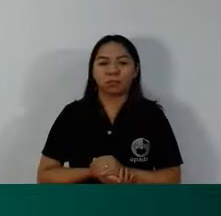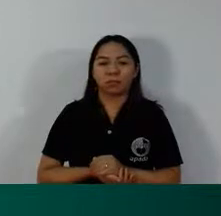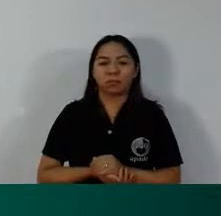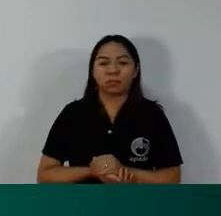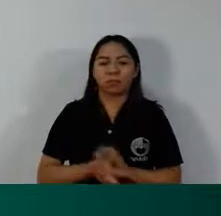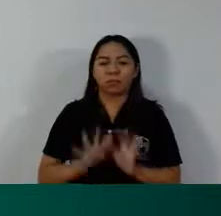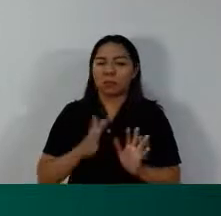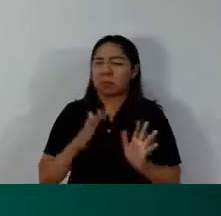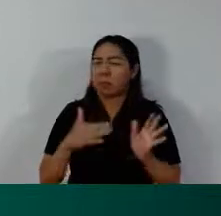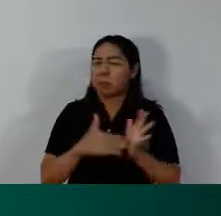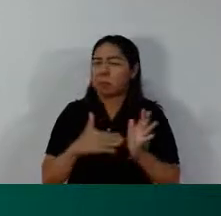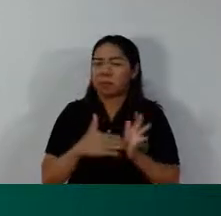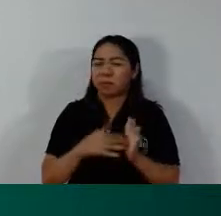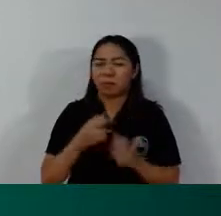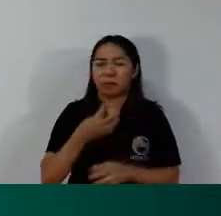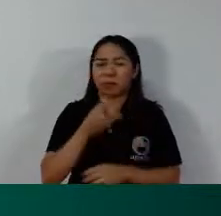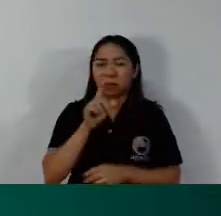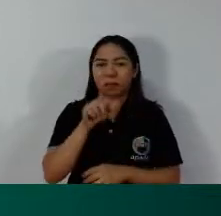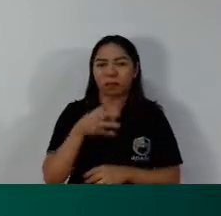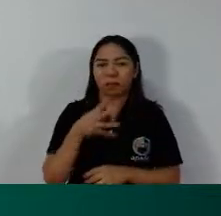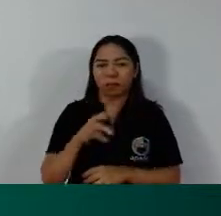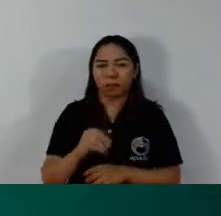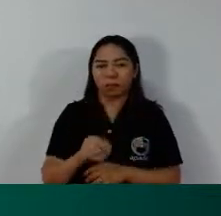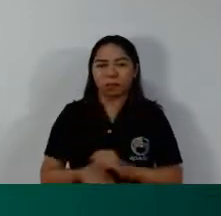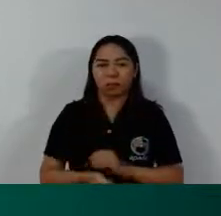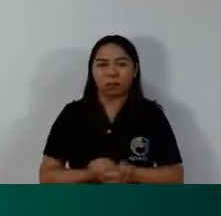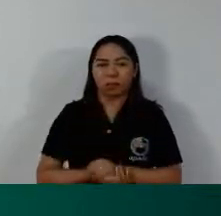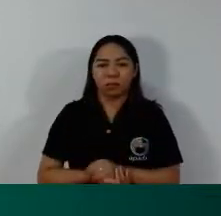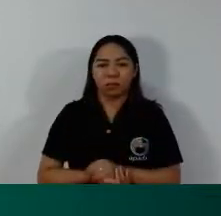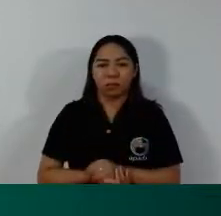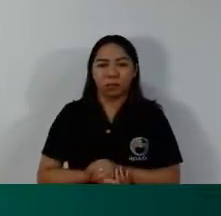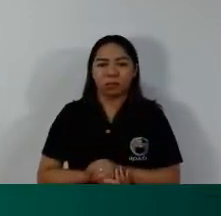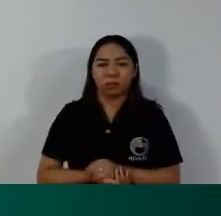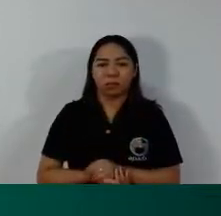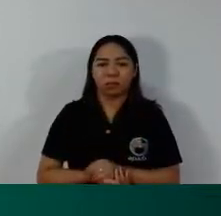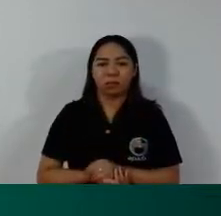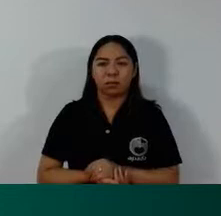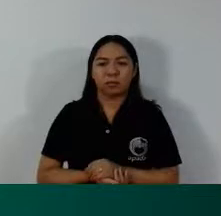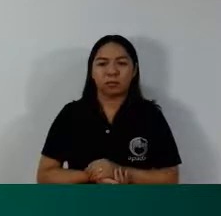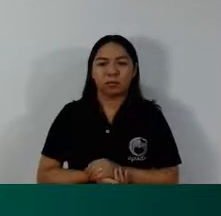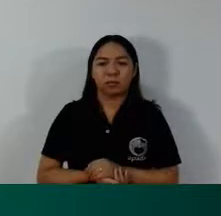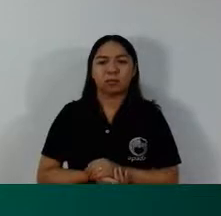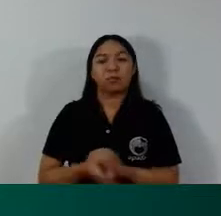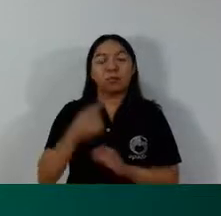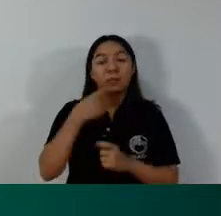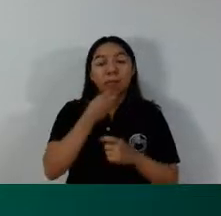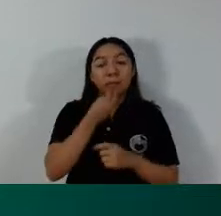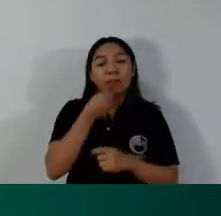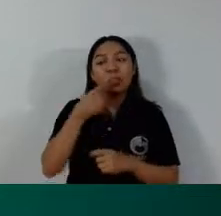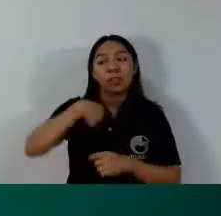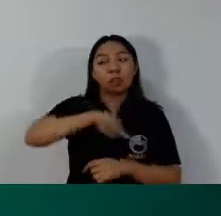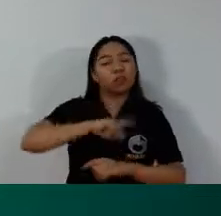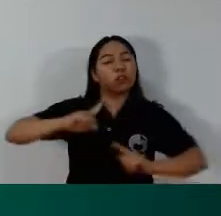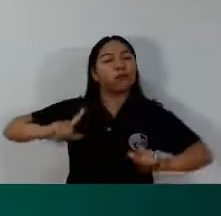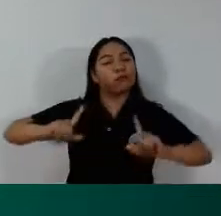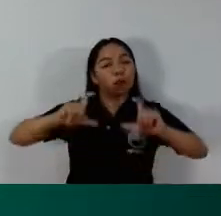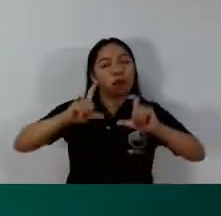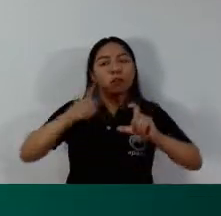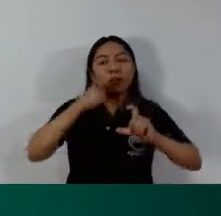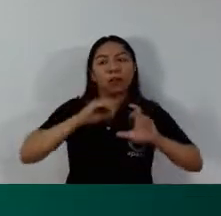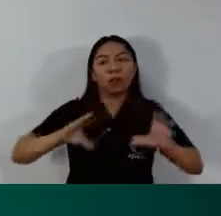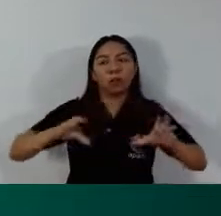5 e aí a gente abre para o grupo e é importante